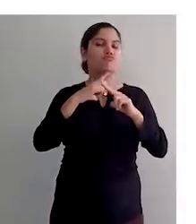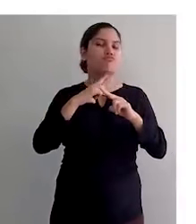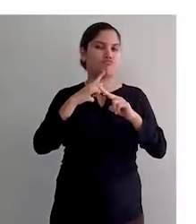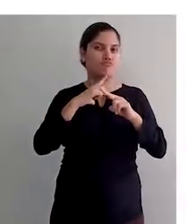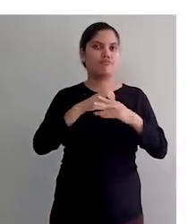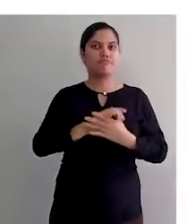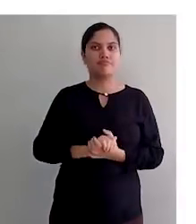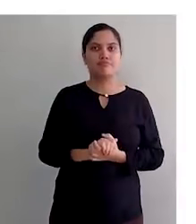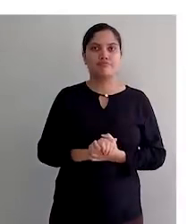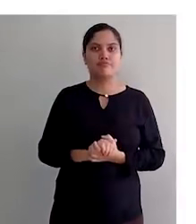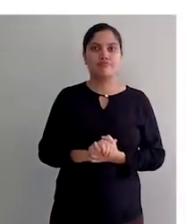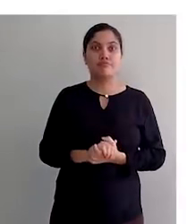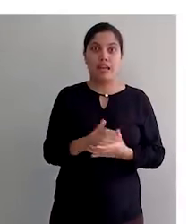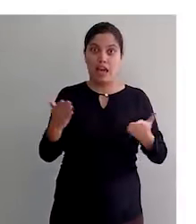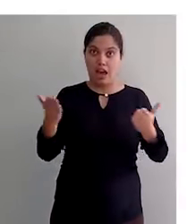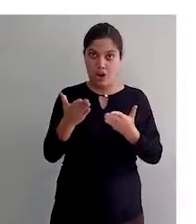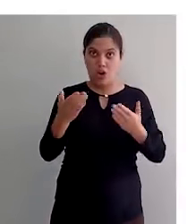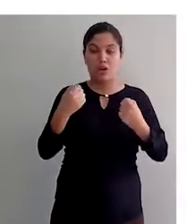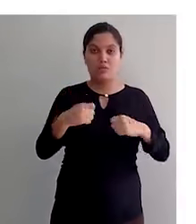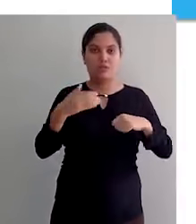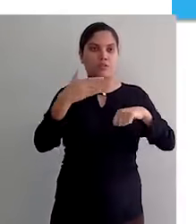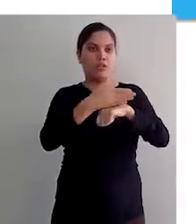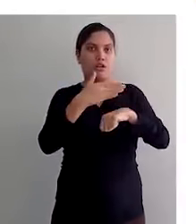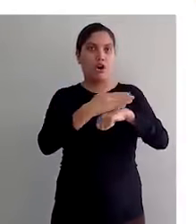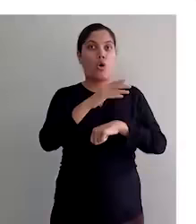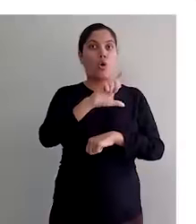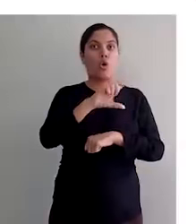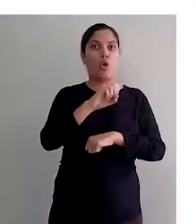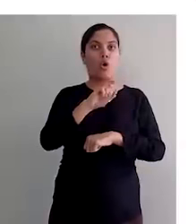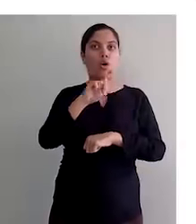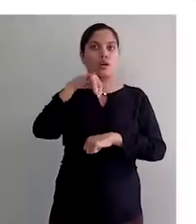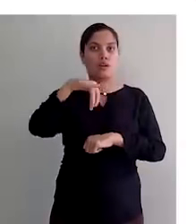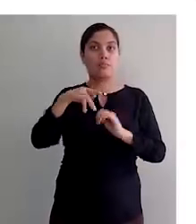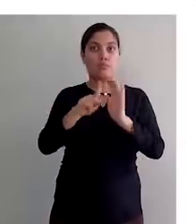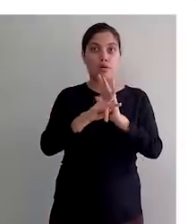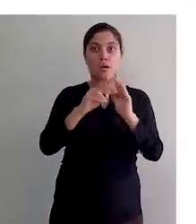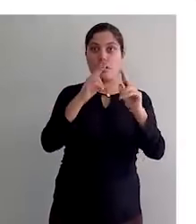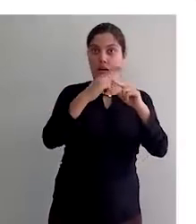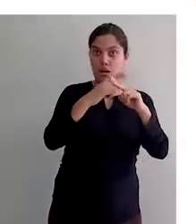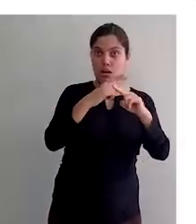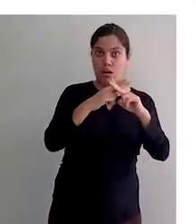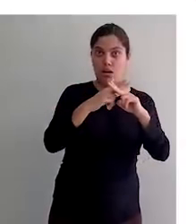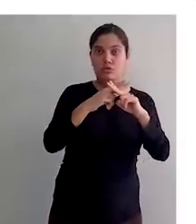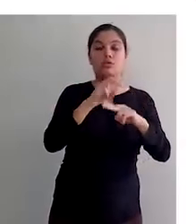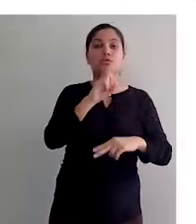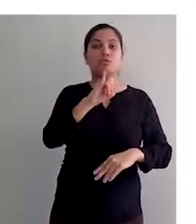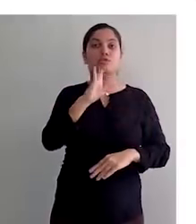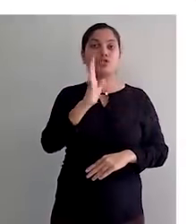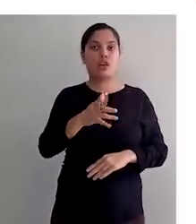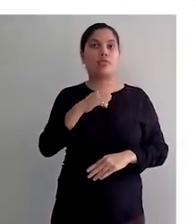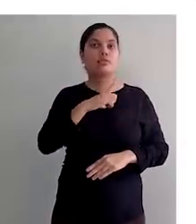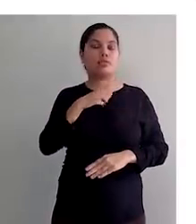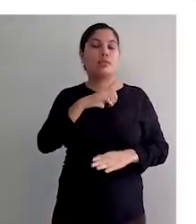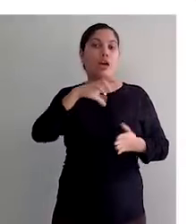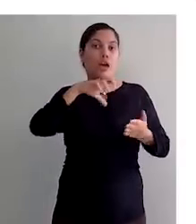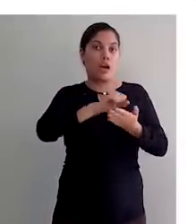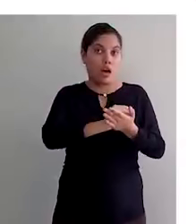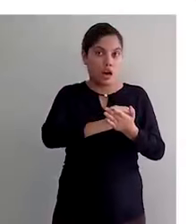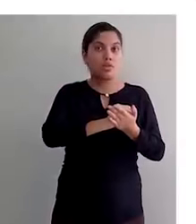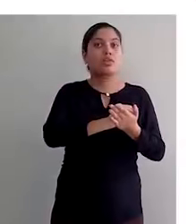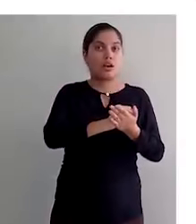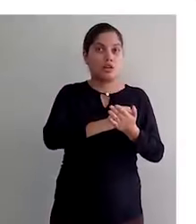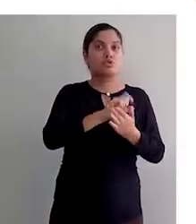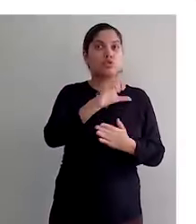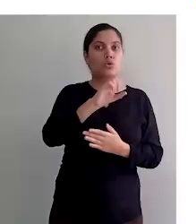Agora você precisa acessar o Login Caixa. Se você já fez o cadastro no Login Caixa em